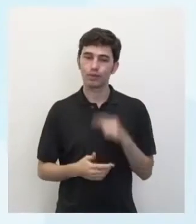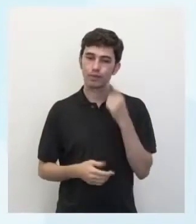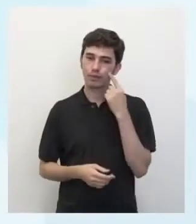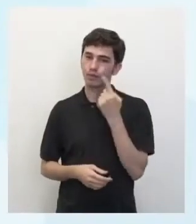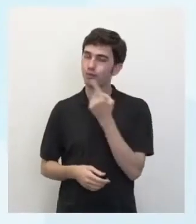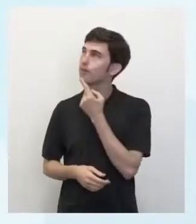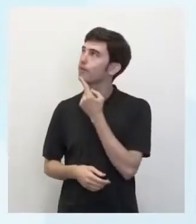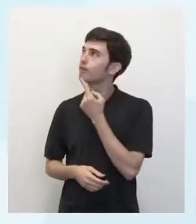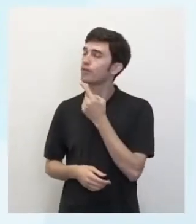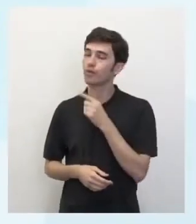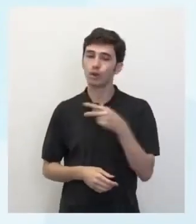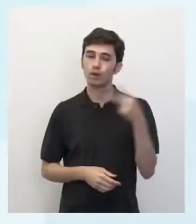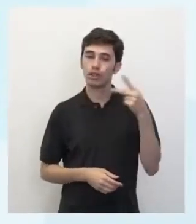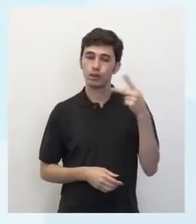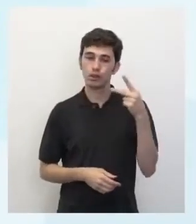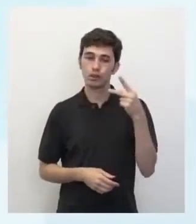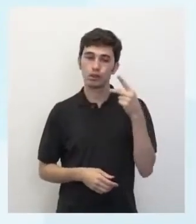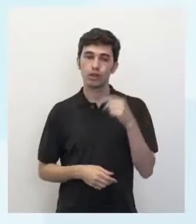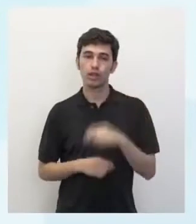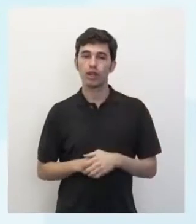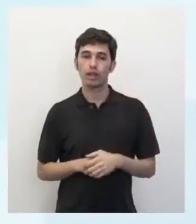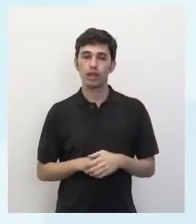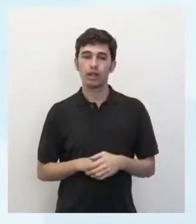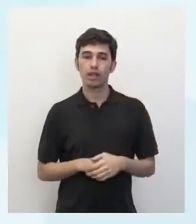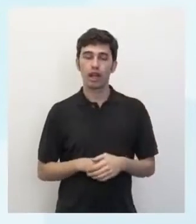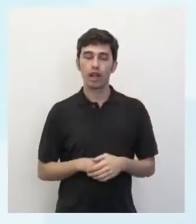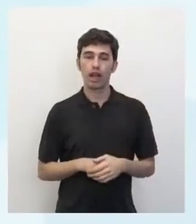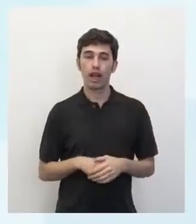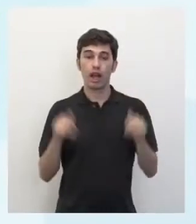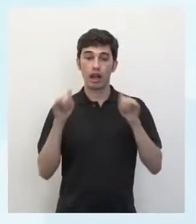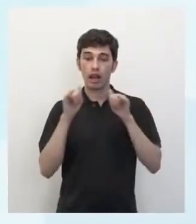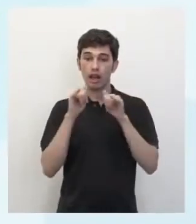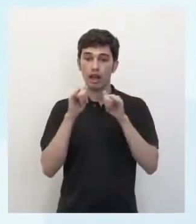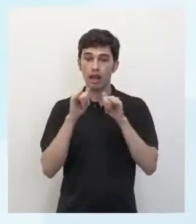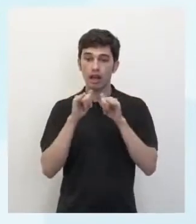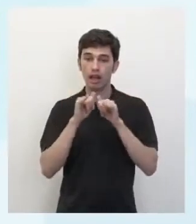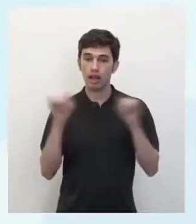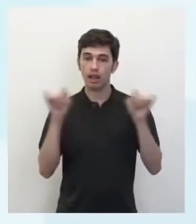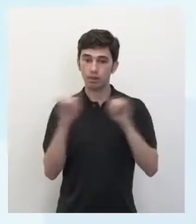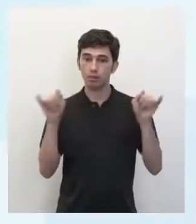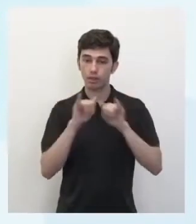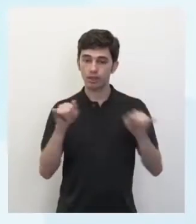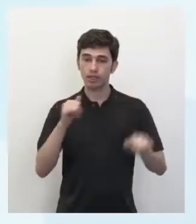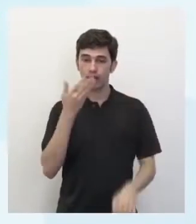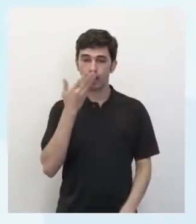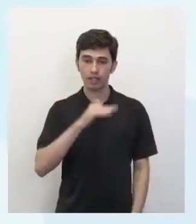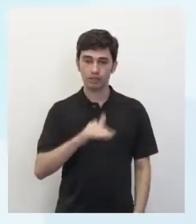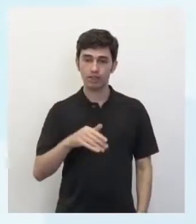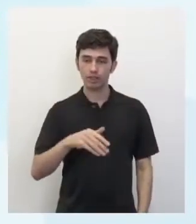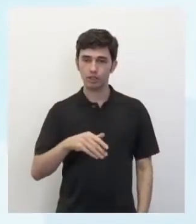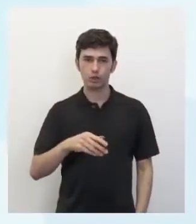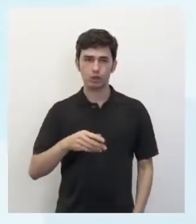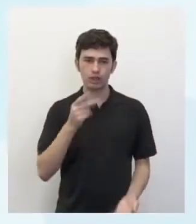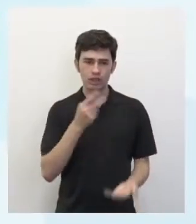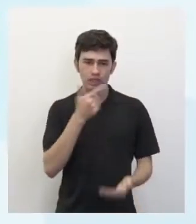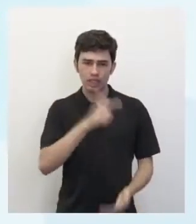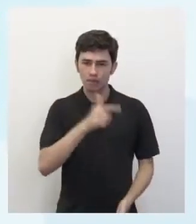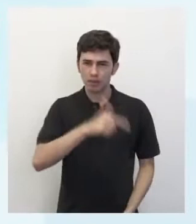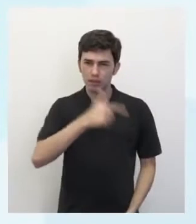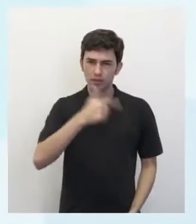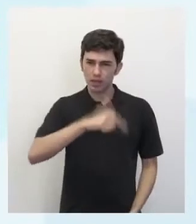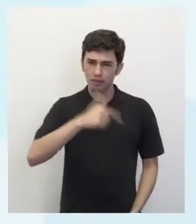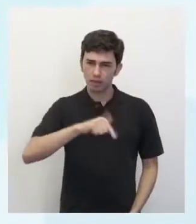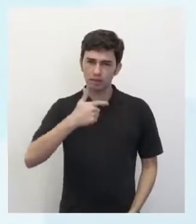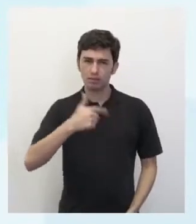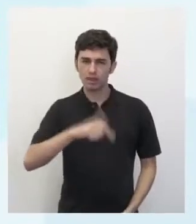Ó, no segundo parágrafo tem assim, ó: a abusiva publicidade na infância muda o foco das crianças. Aí nós temos um argumento, ela está